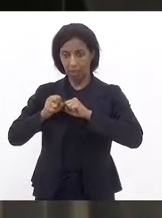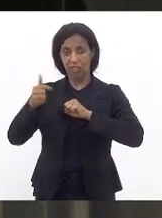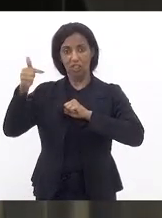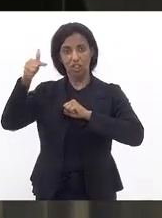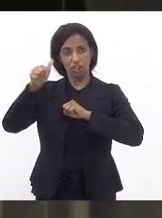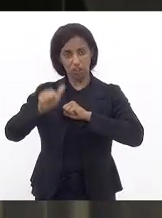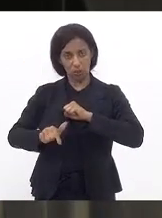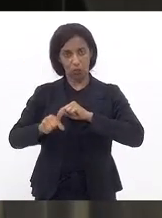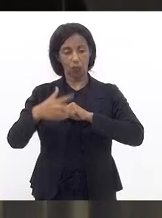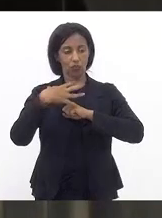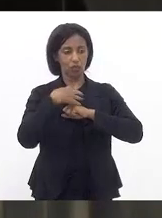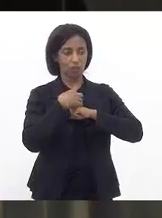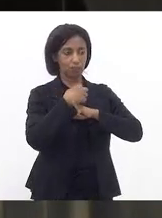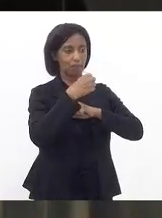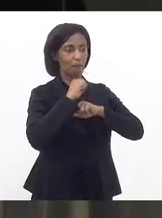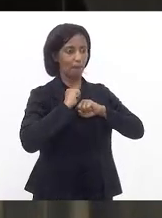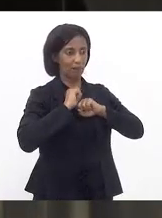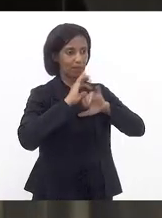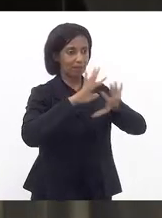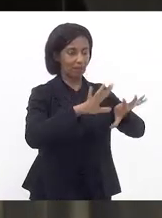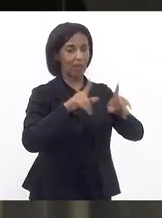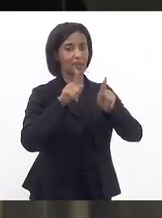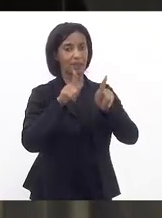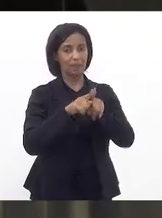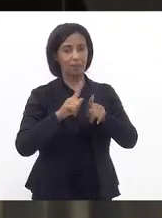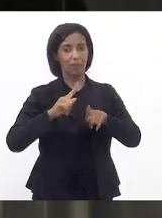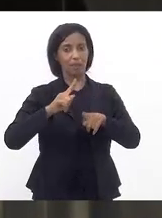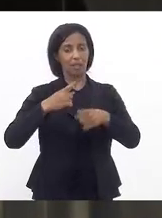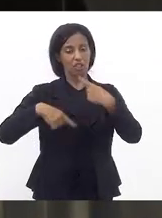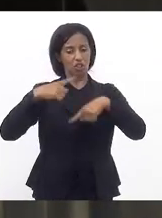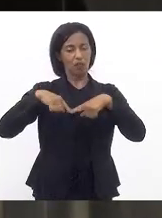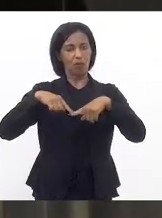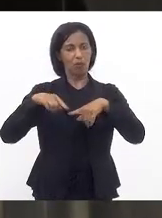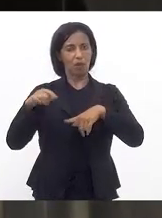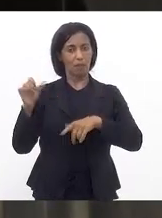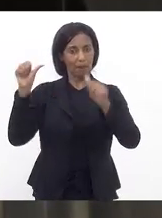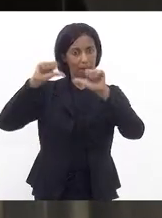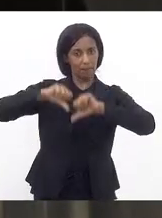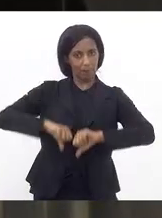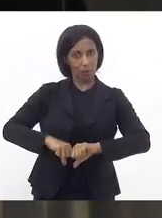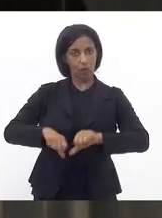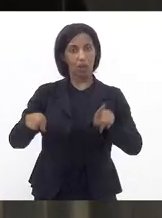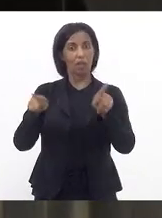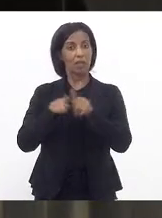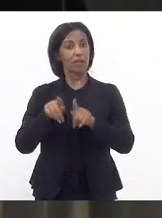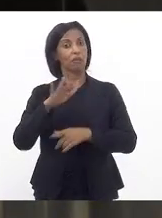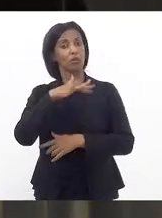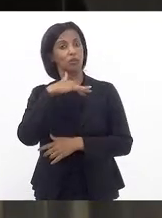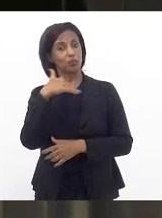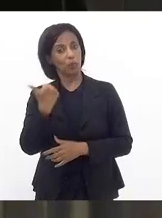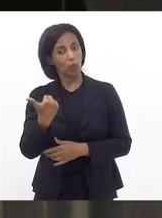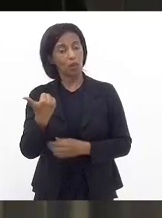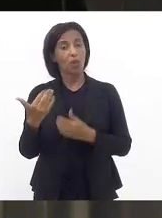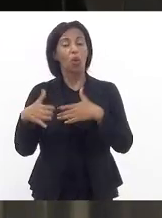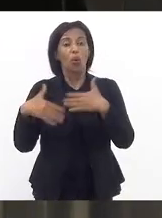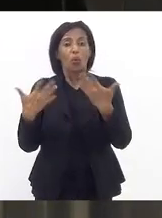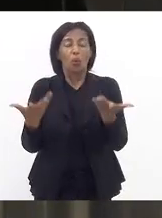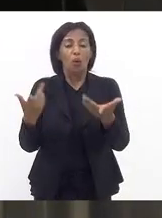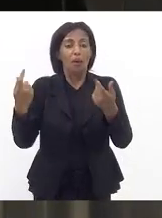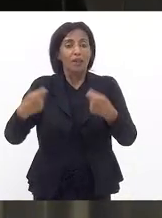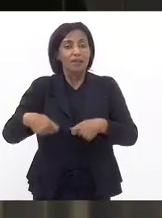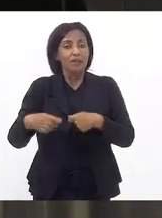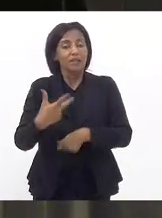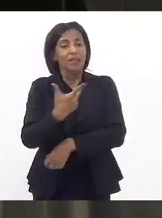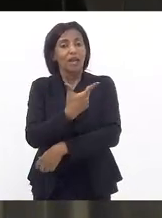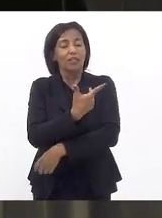de transmitir de evoluírem para casos graves e até mesmo de morrer em qual é a necessidade